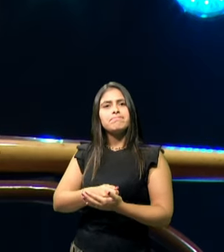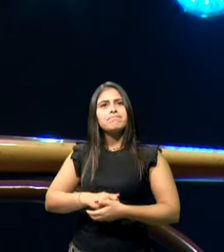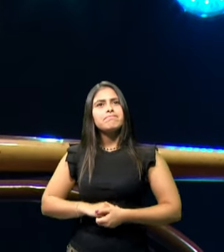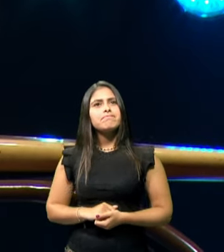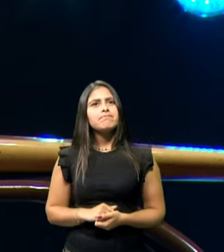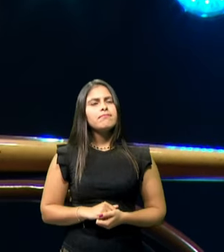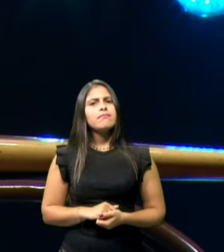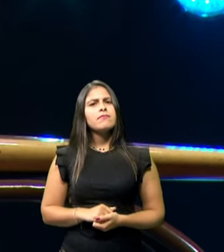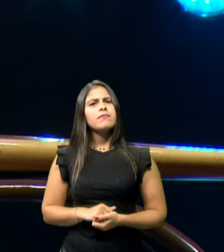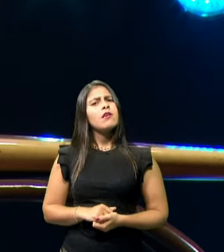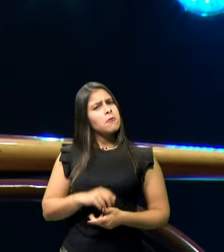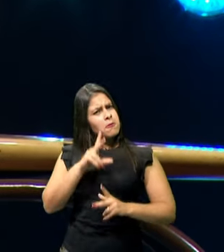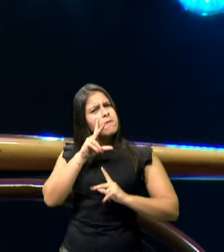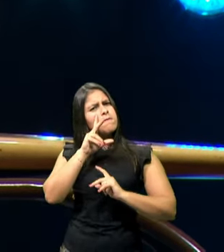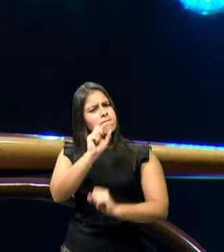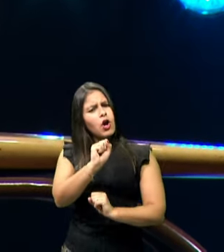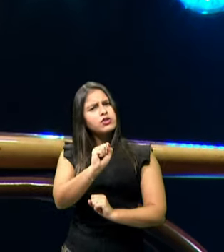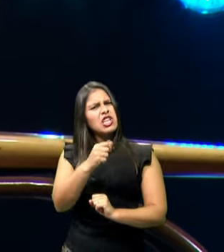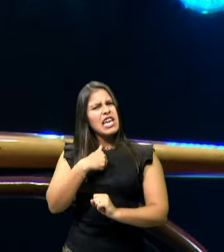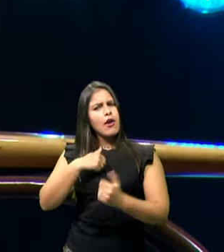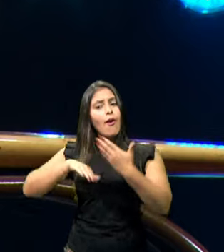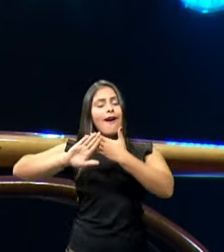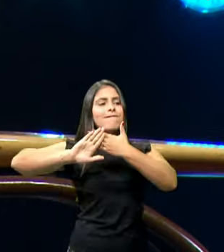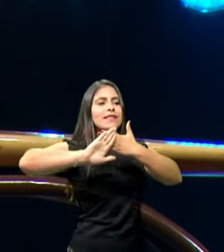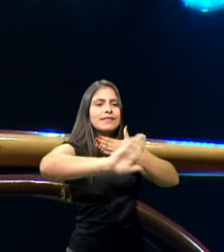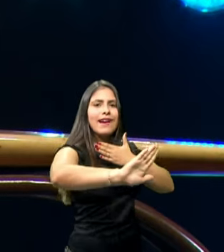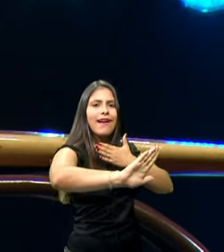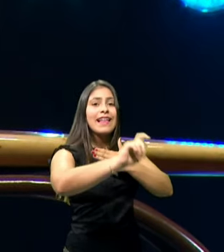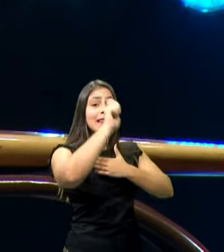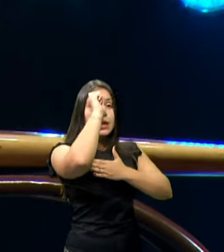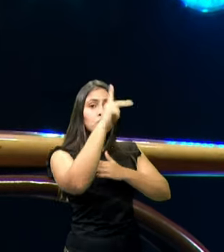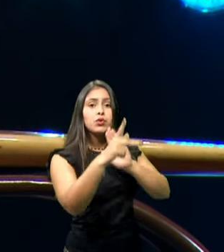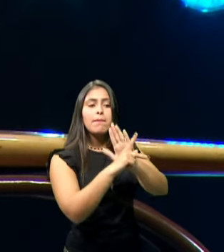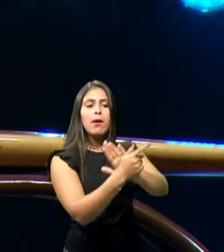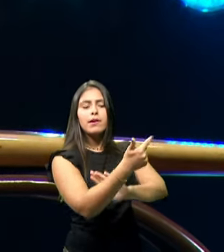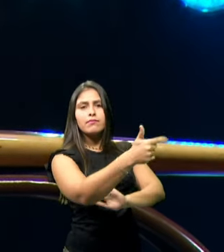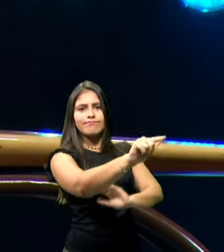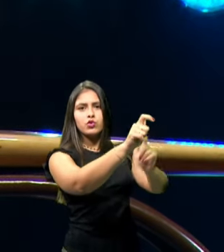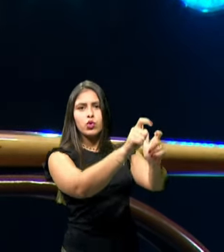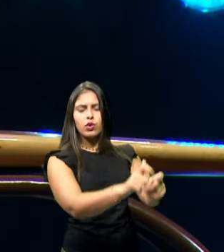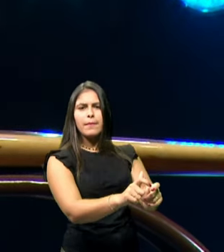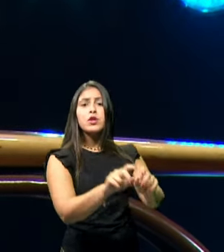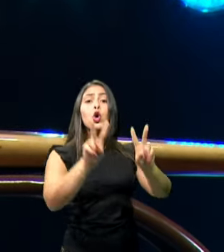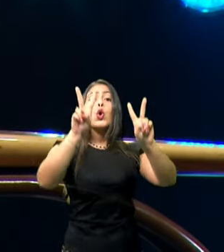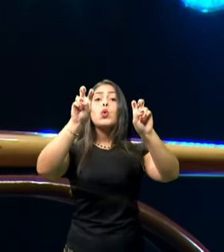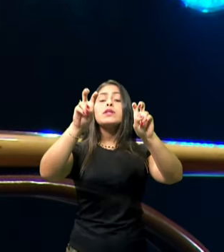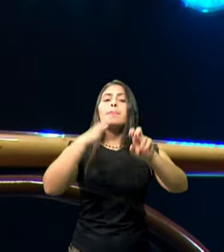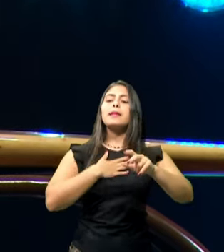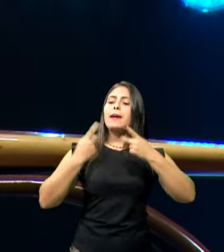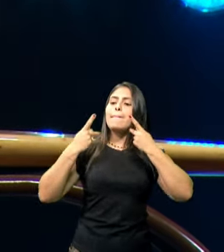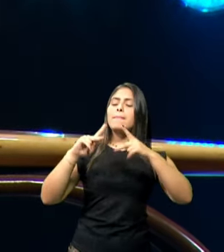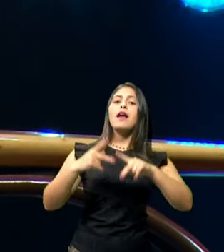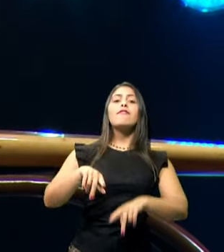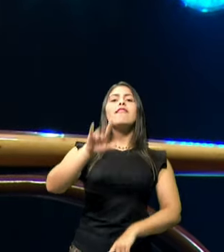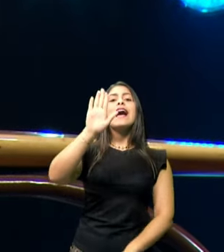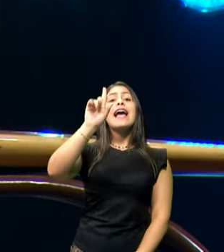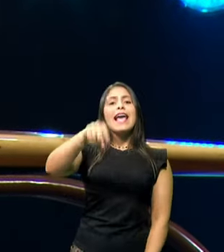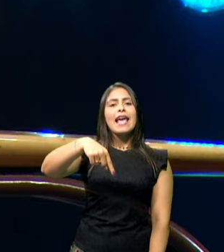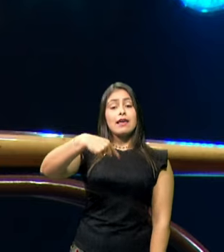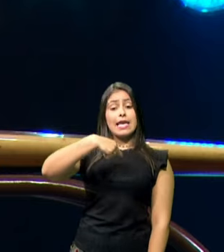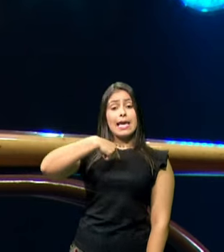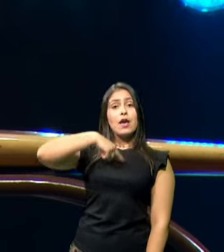decidiu firmemente não se contaminar. O tema da minha palavra é: eu decido. Dá para